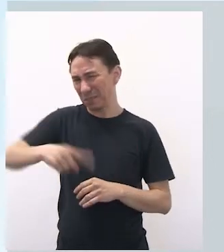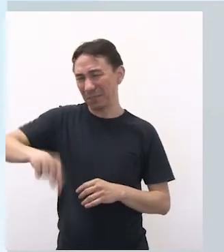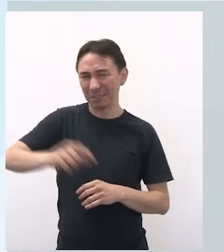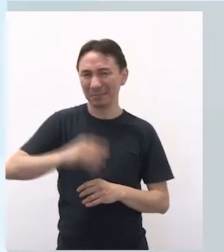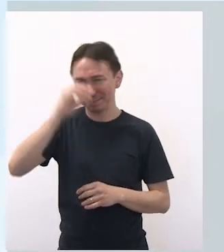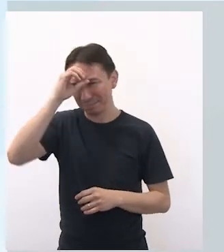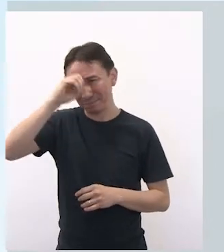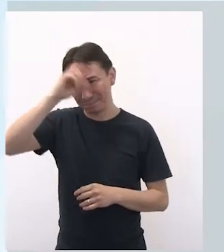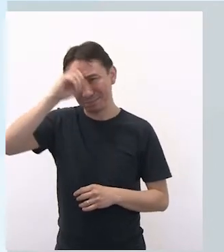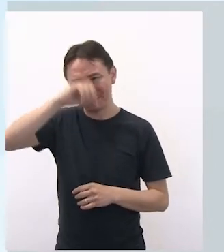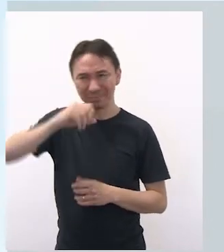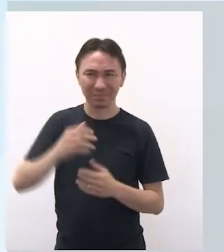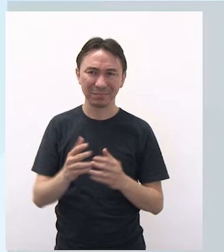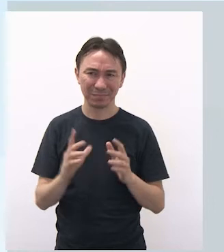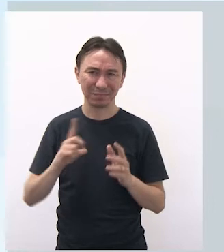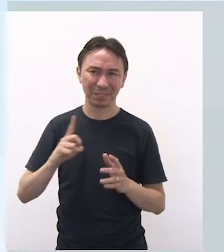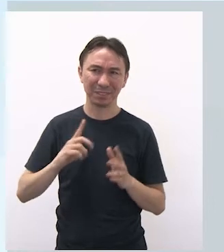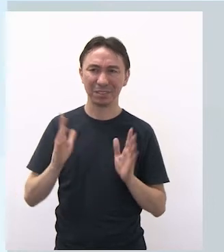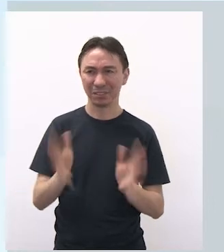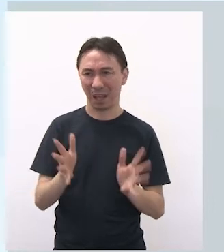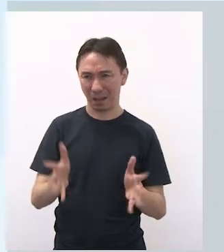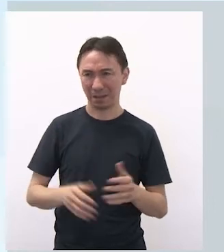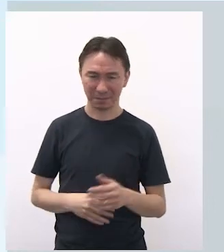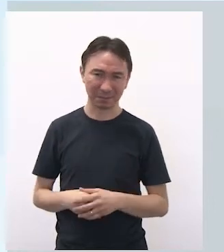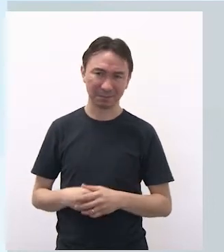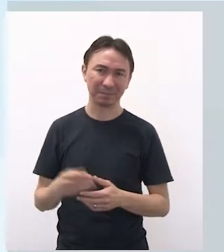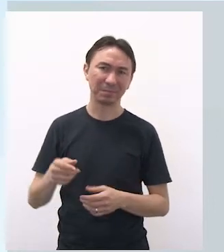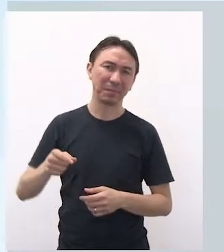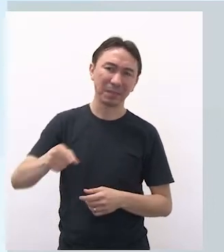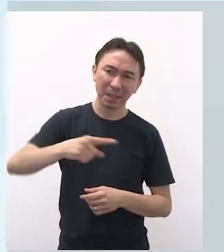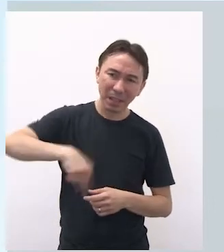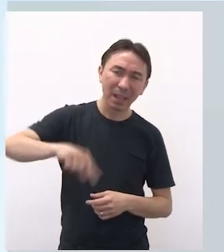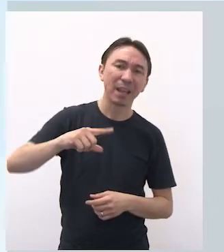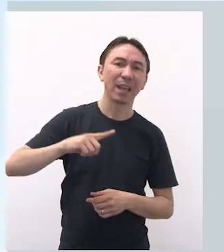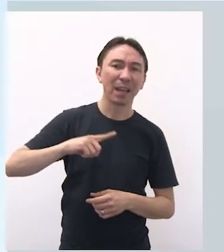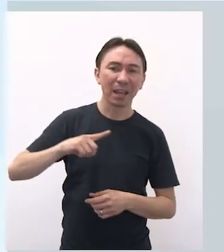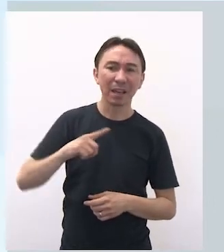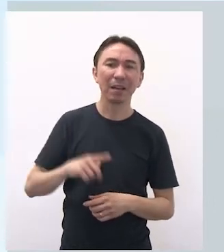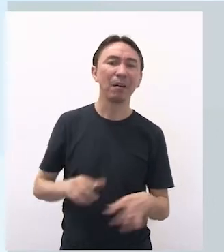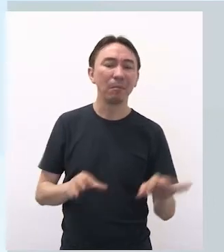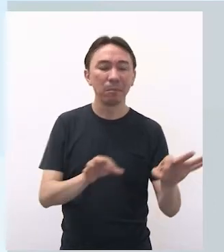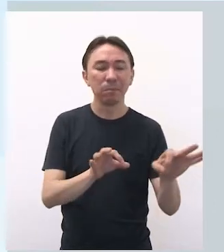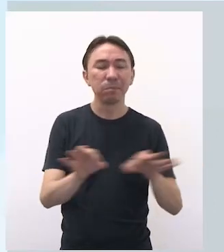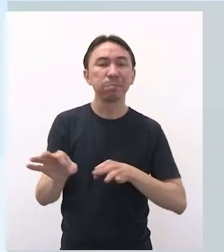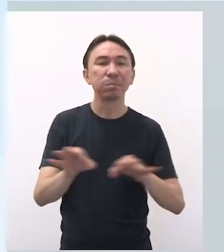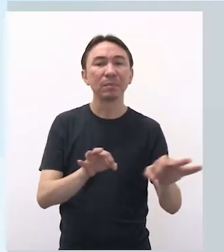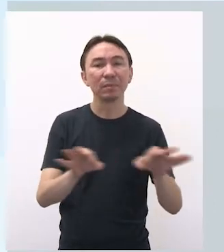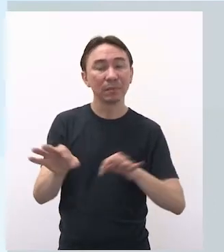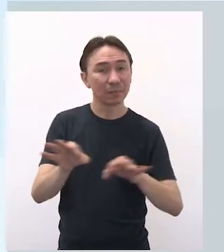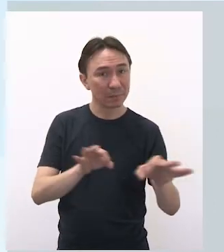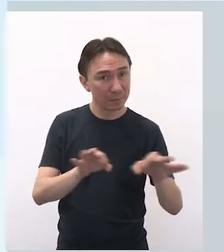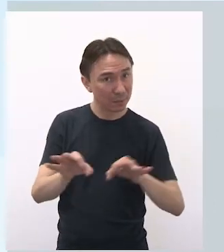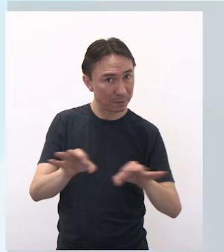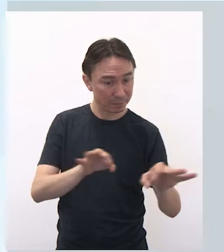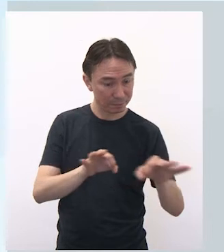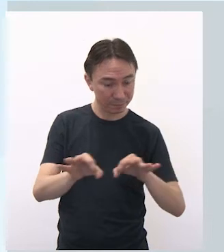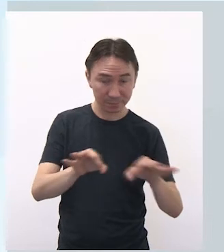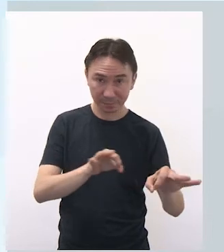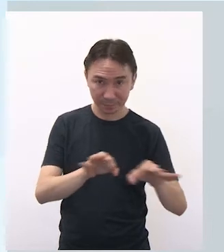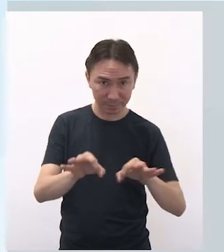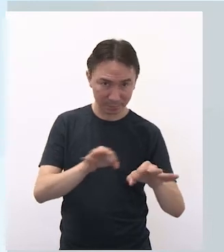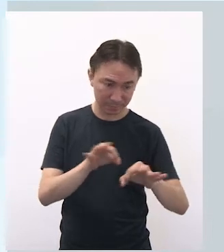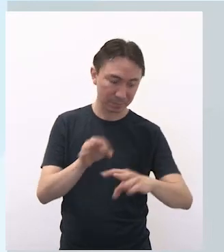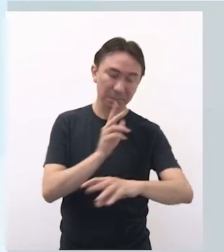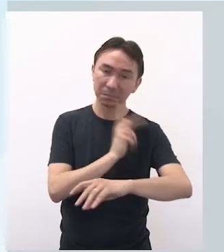daquilo que a gente realmente, né, do nosso dia a dia, que é o planejar. Planejar com intencionalidade